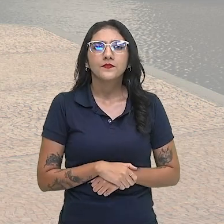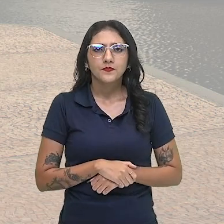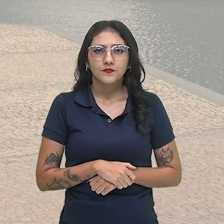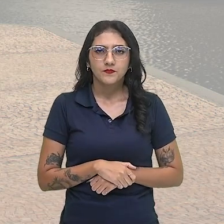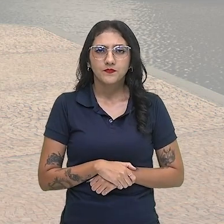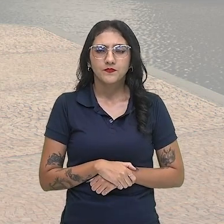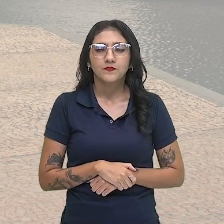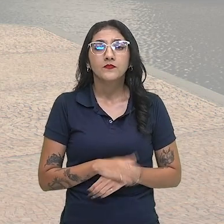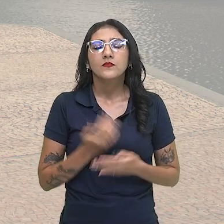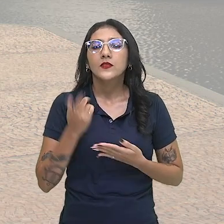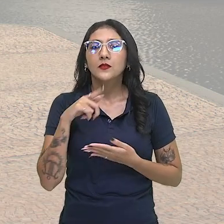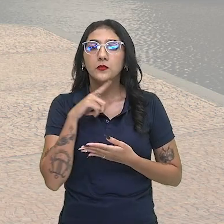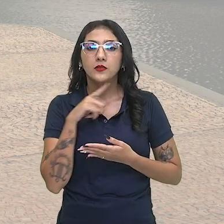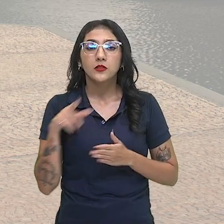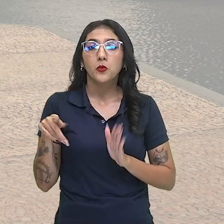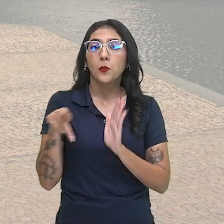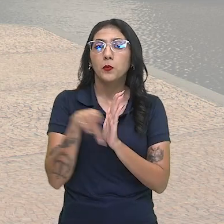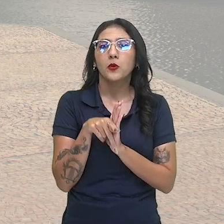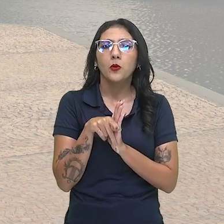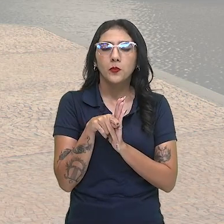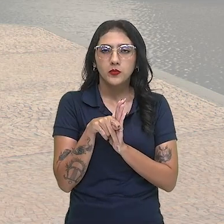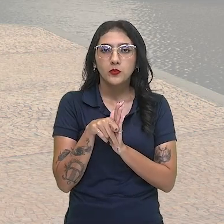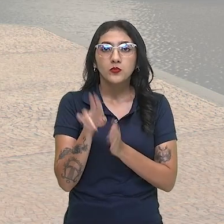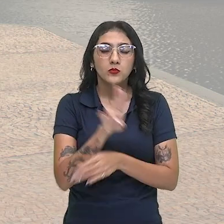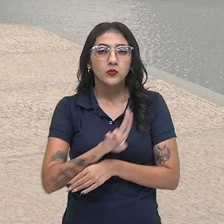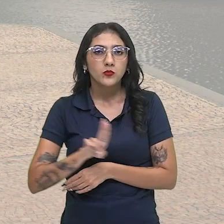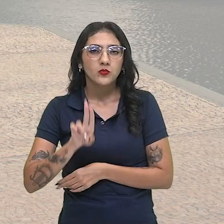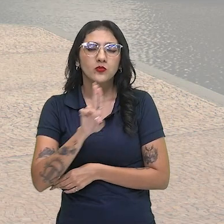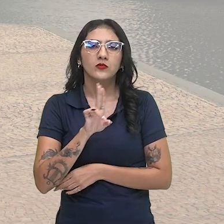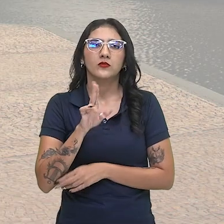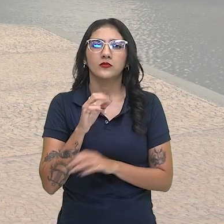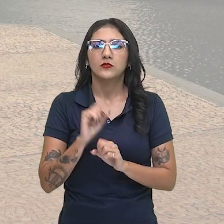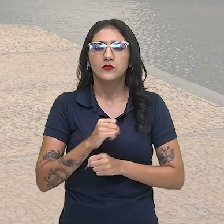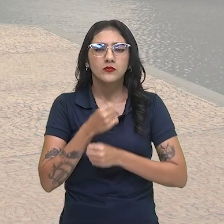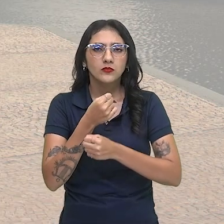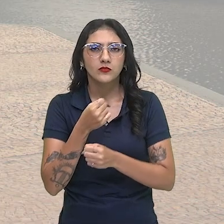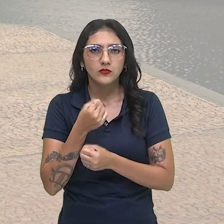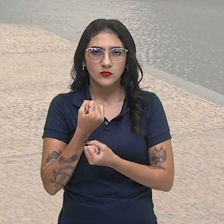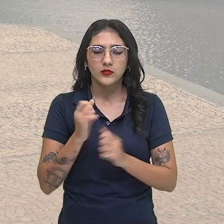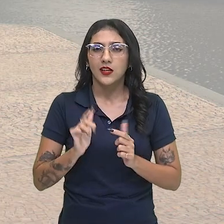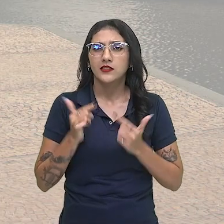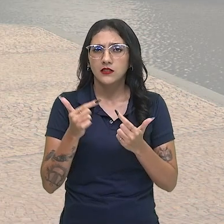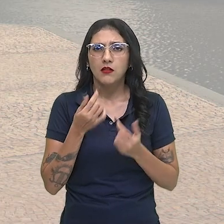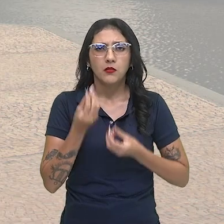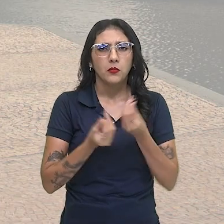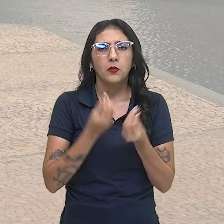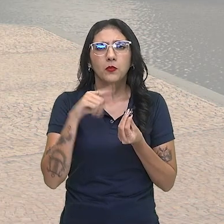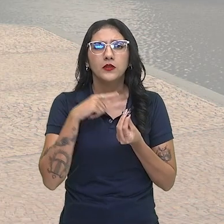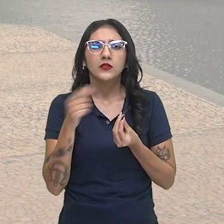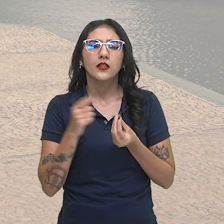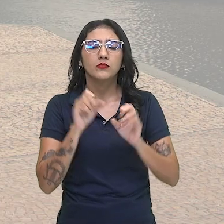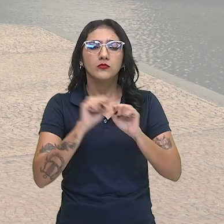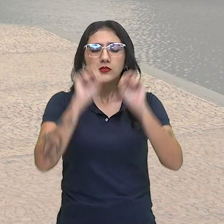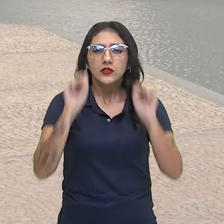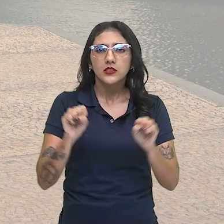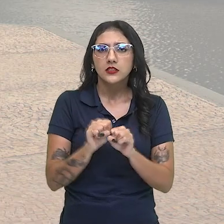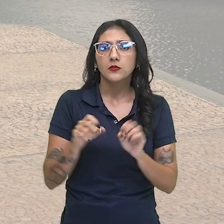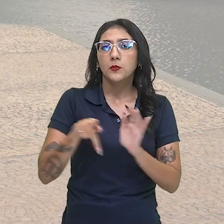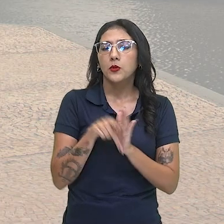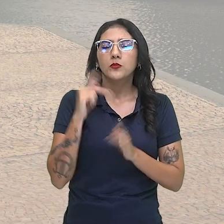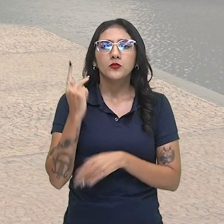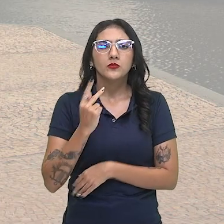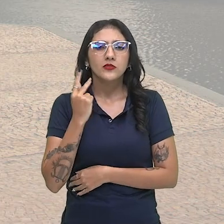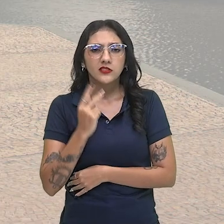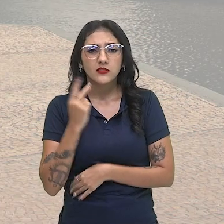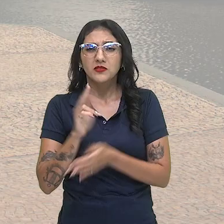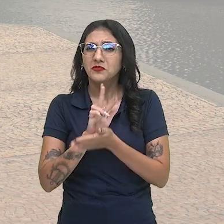modo específico, né, de exercício do poder e a forma como se organiza o sistema político, né, na